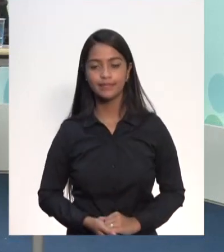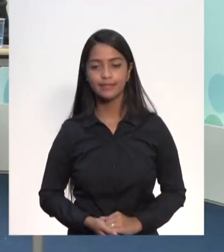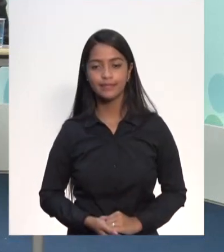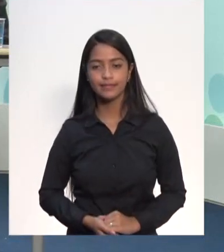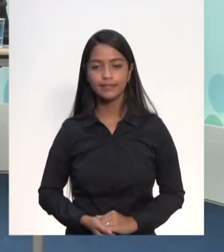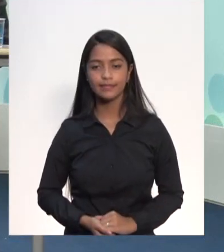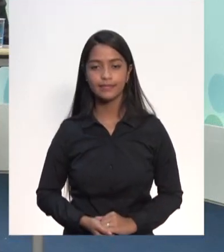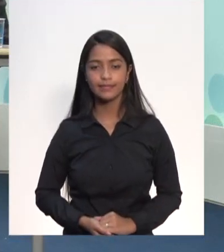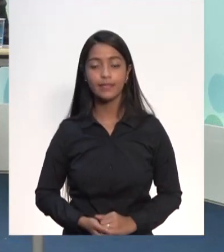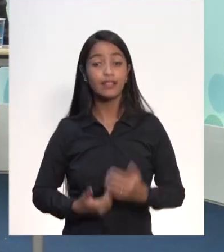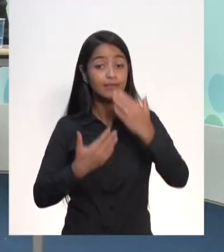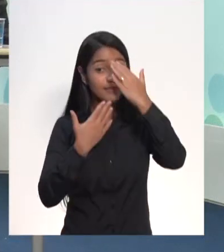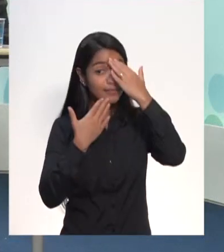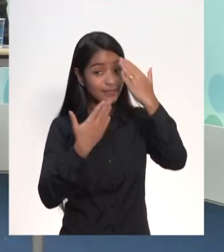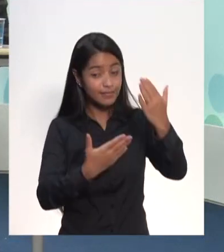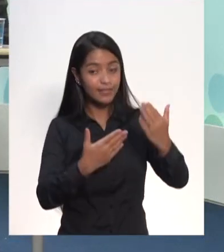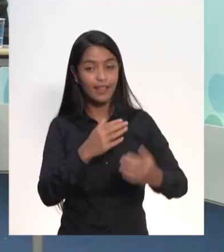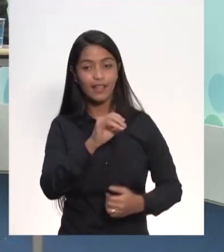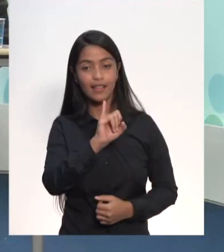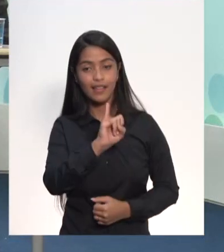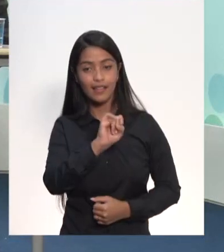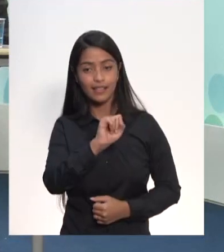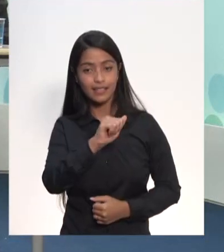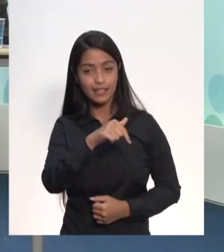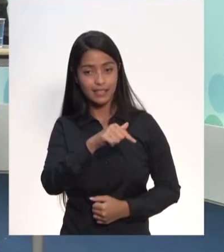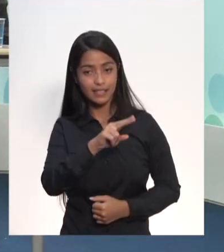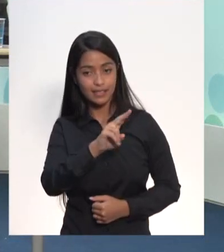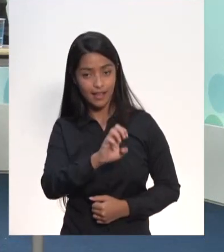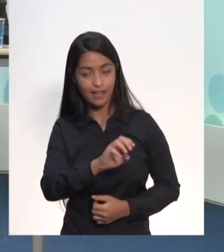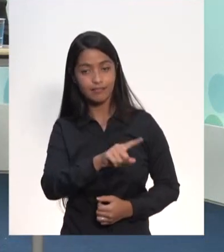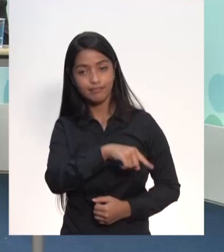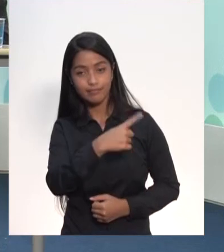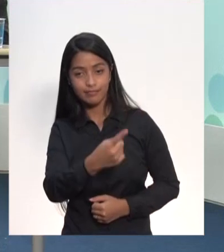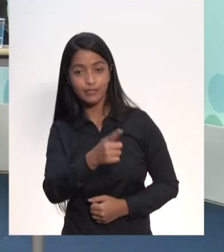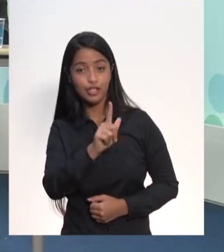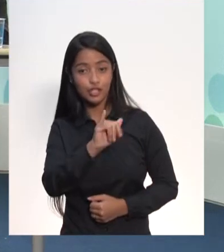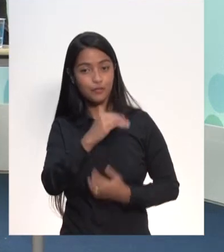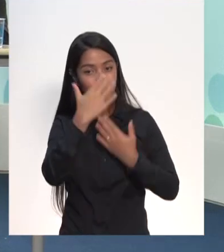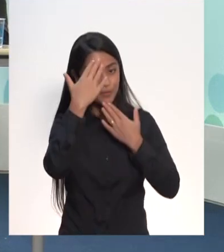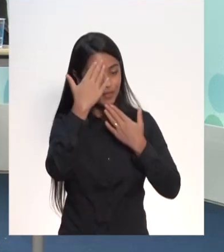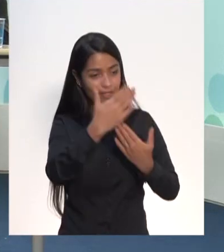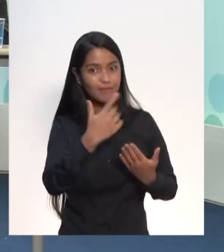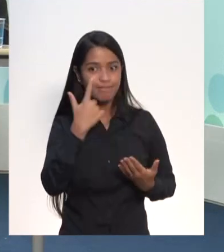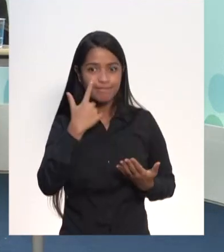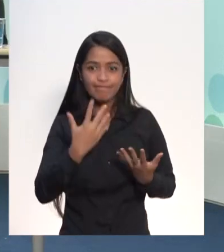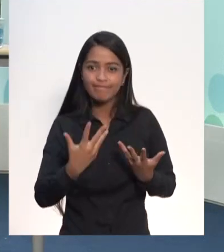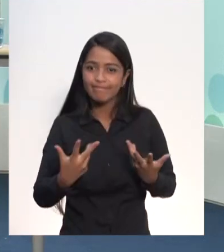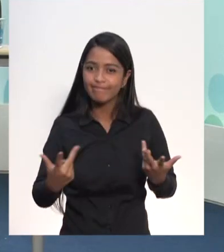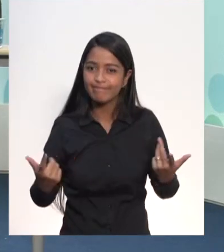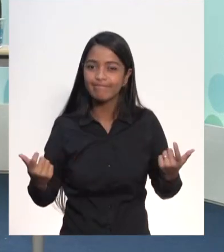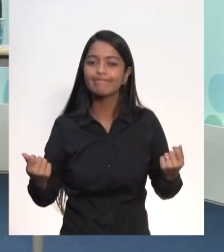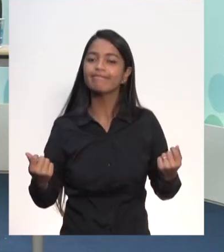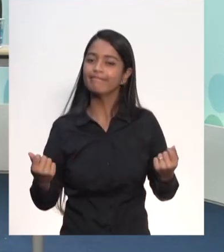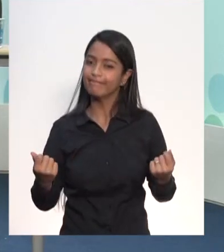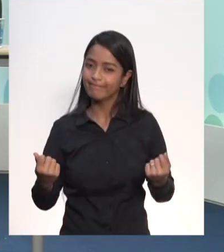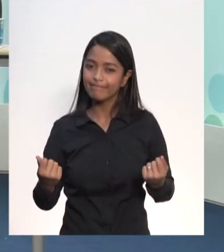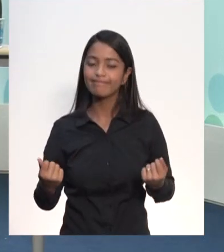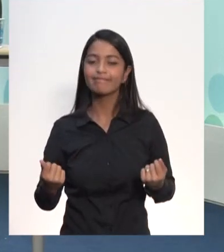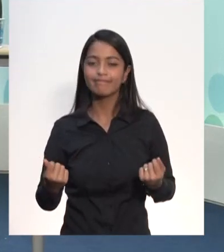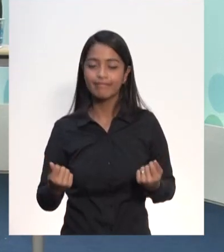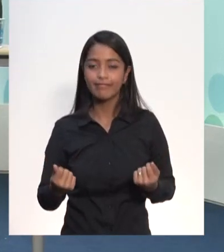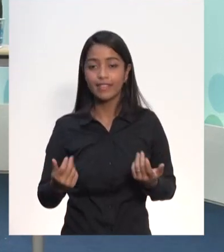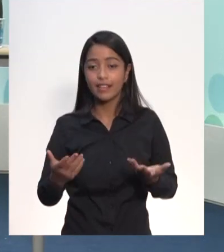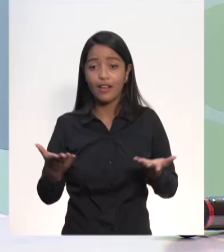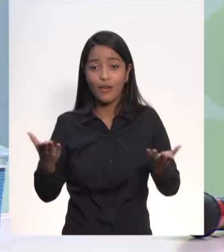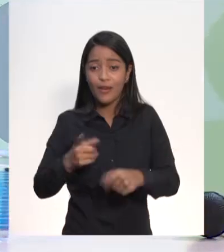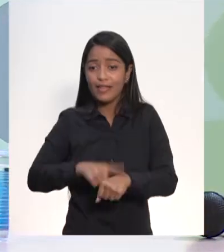Obrigado, Isaac, obrigado, Giz. Vejam como é rico, né, ter esse momento. Nós temos aqui um espaço até relativamente